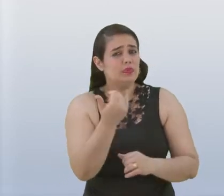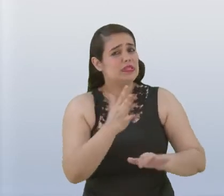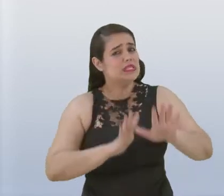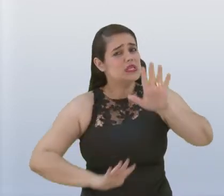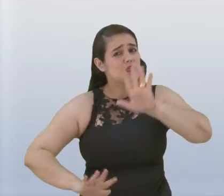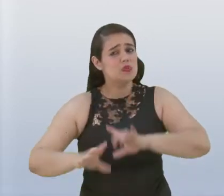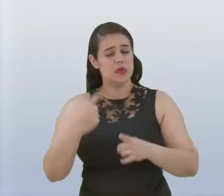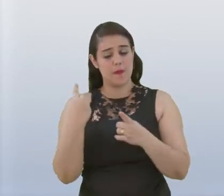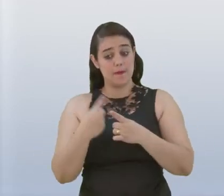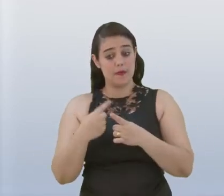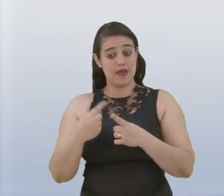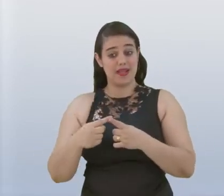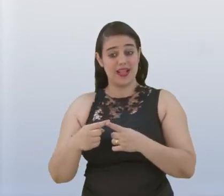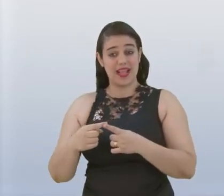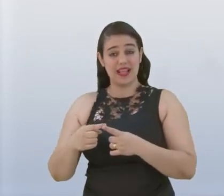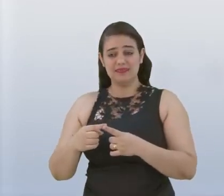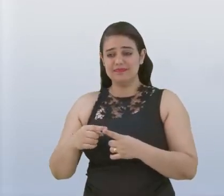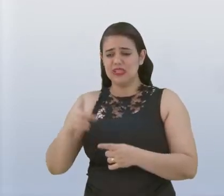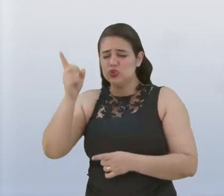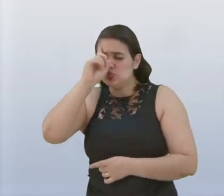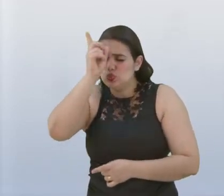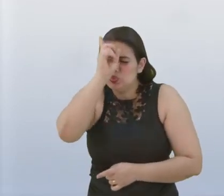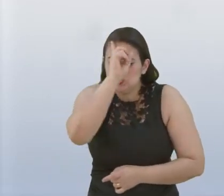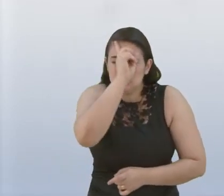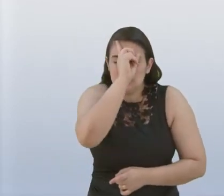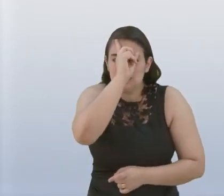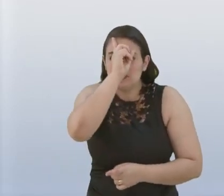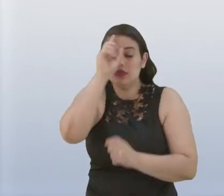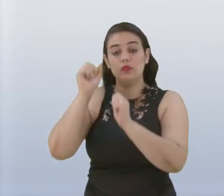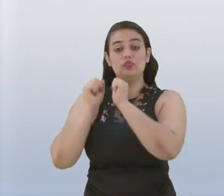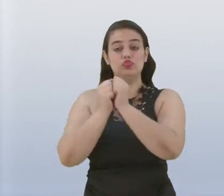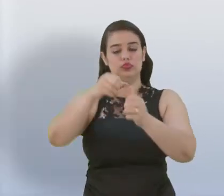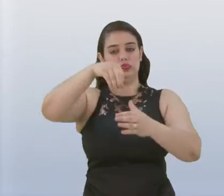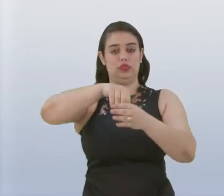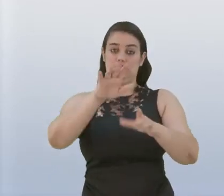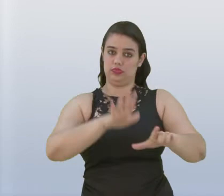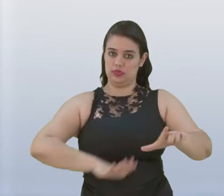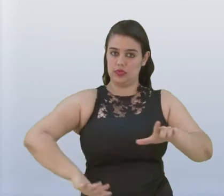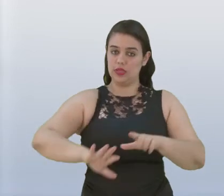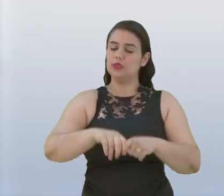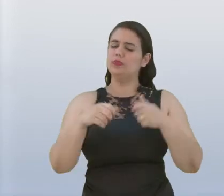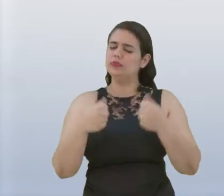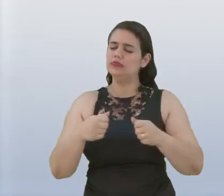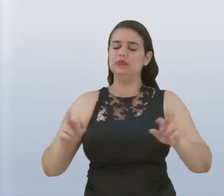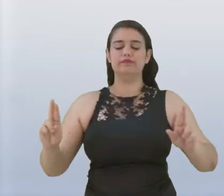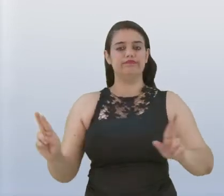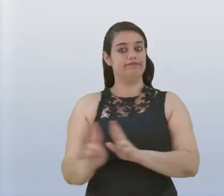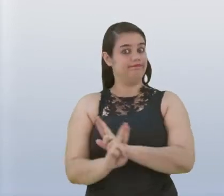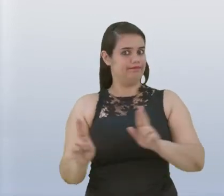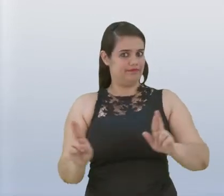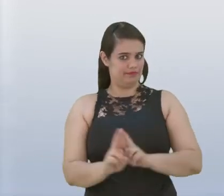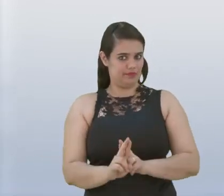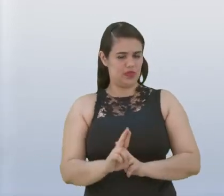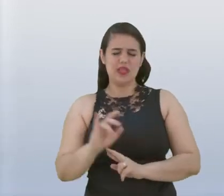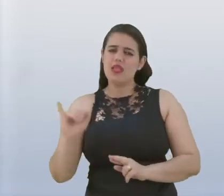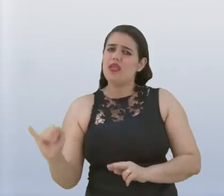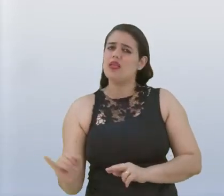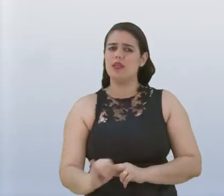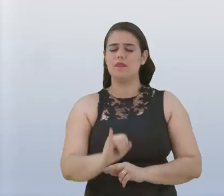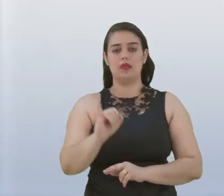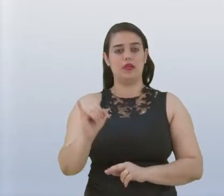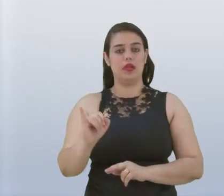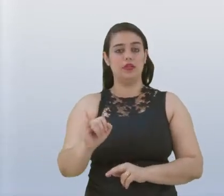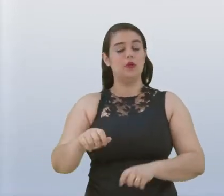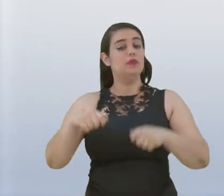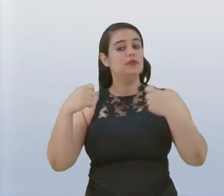nós passamos a maior parte do dia no ambiente de trabalho. Por isso é importante criarmos boas relações com os nossos colegas.